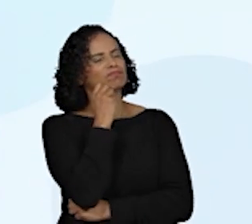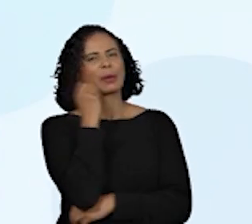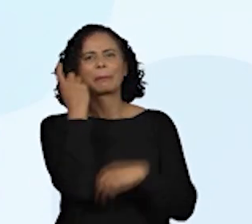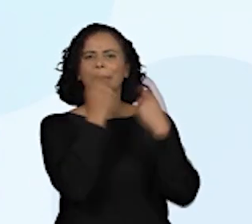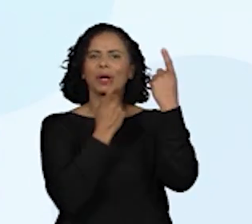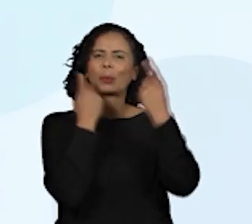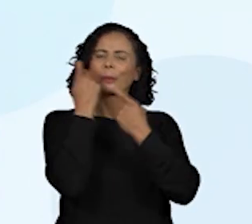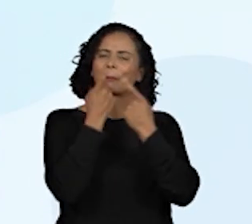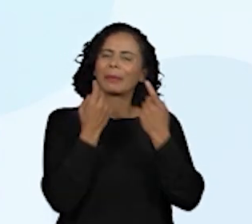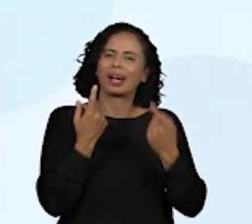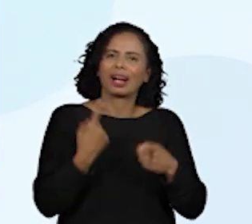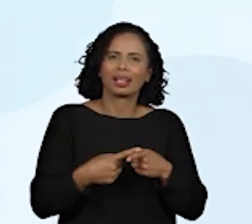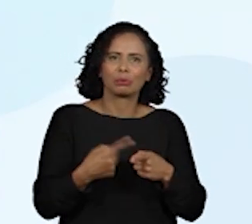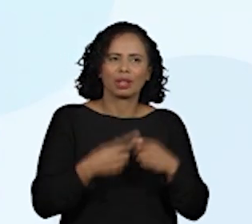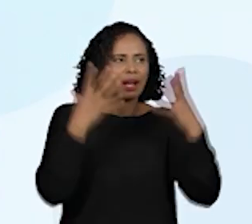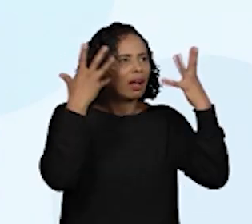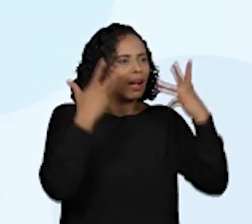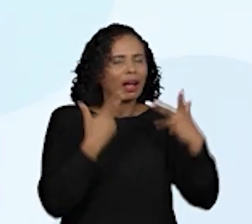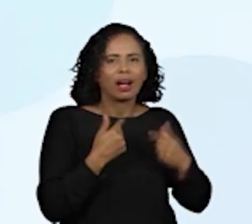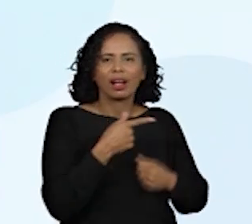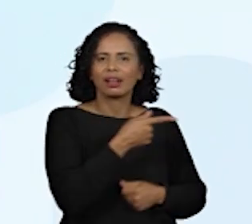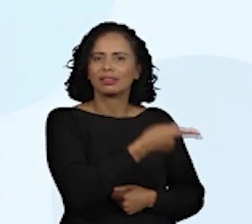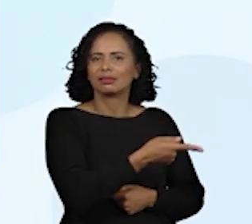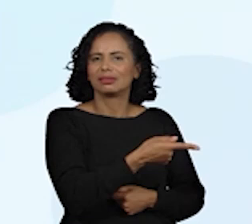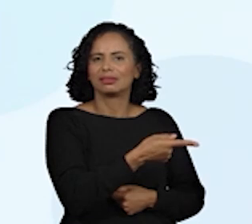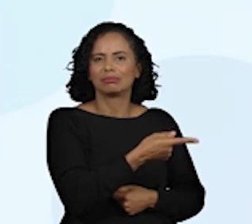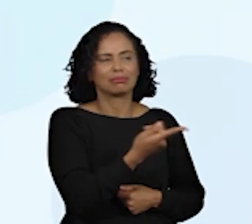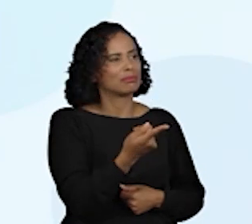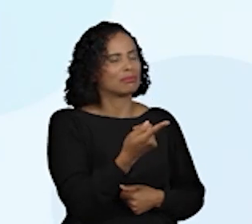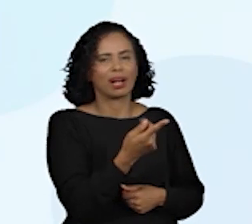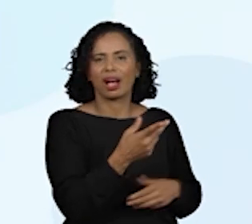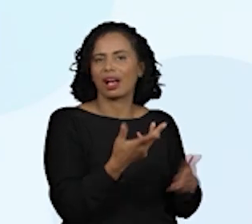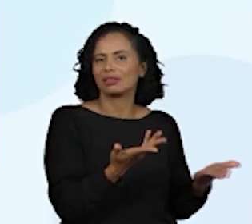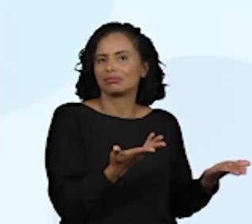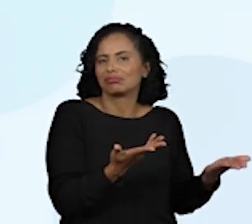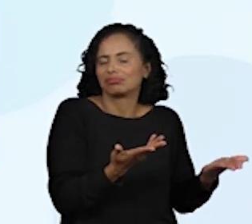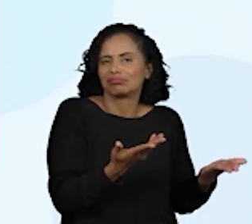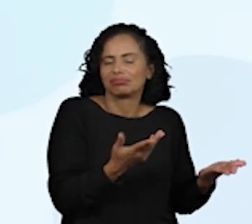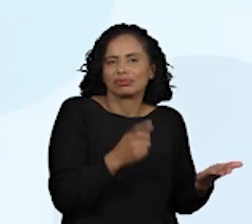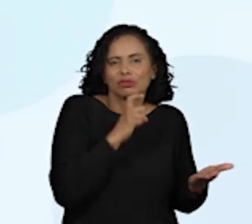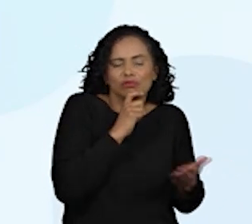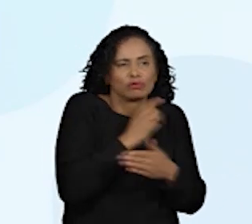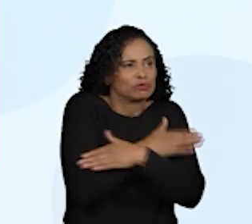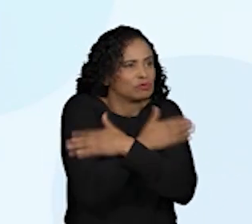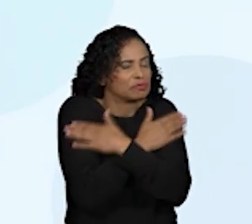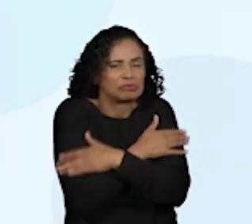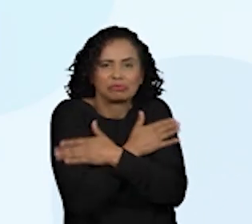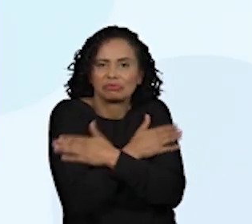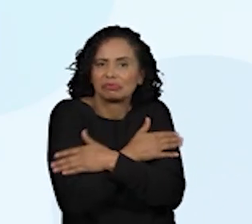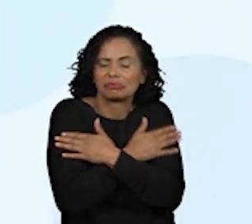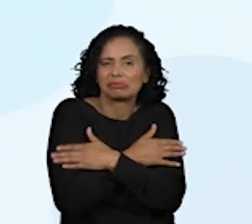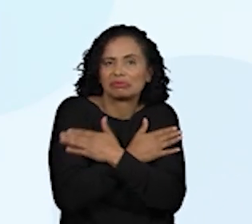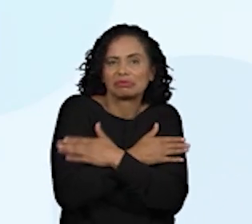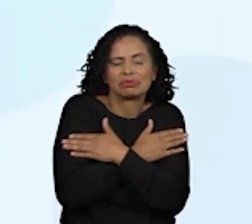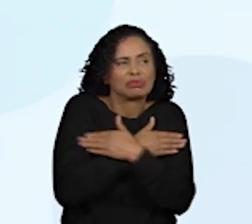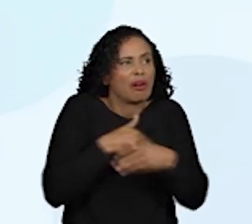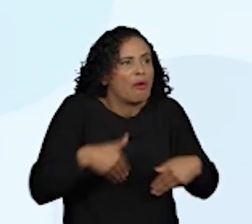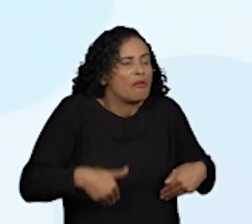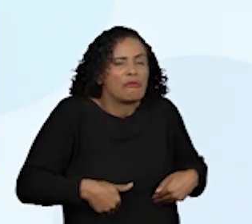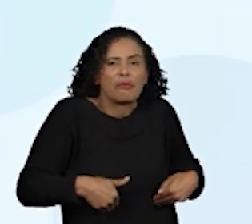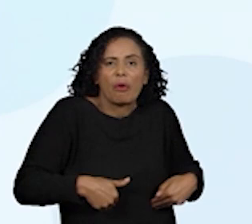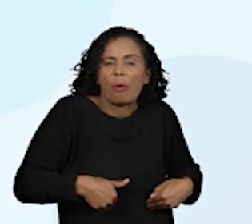não estavam abrigados, guardados do frio, não estavam sendo cuidados, estavam com